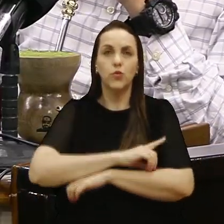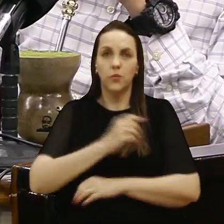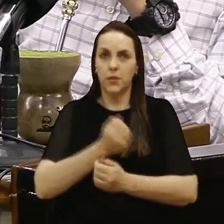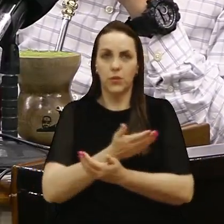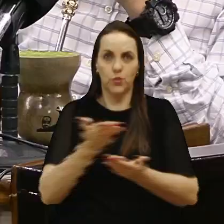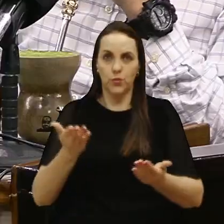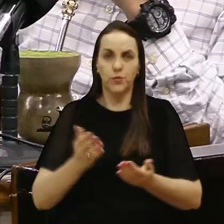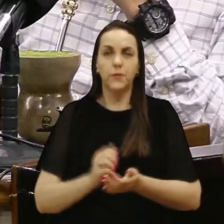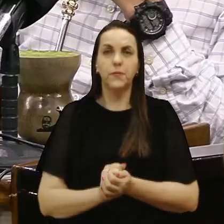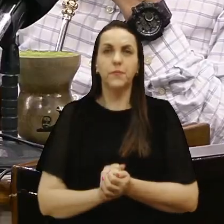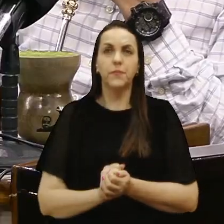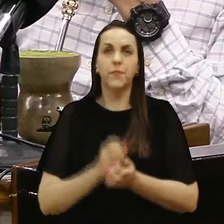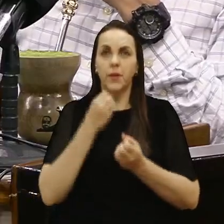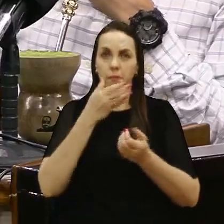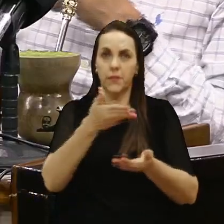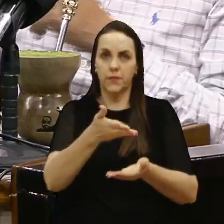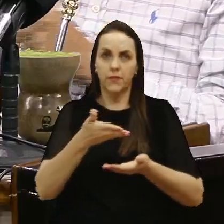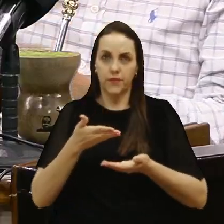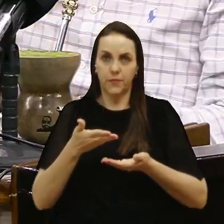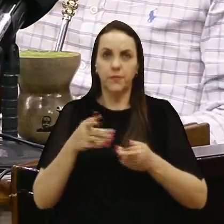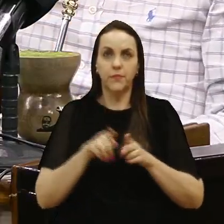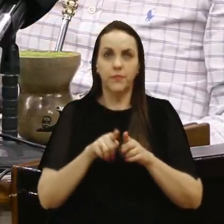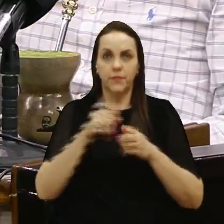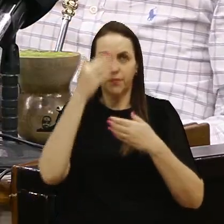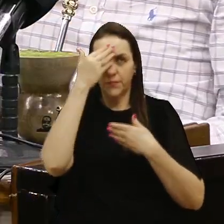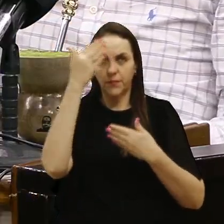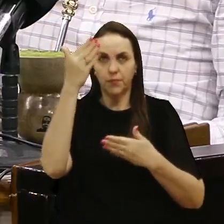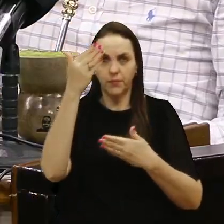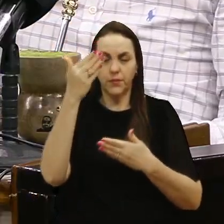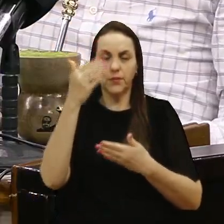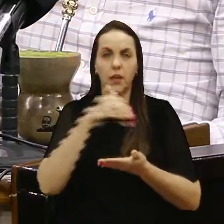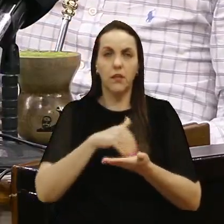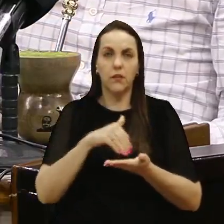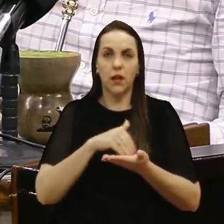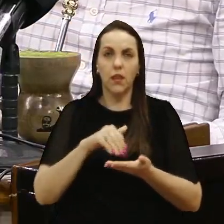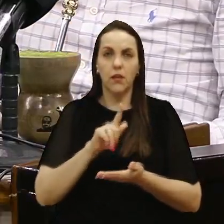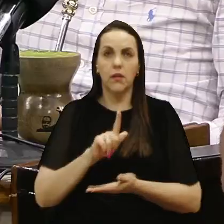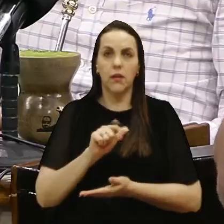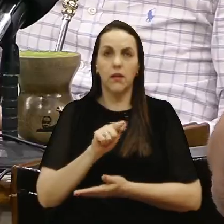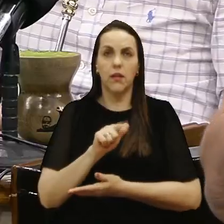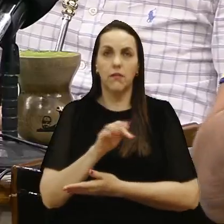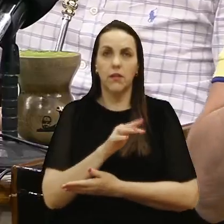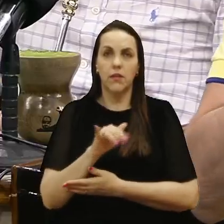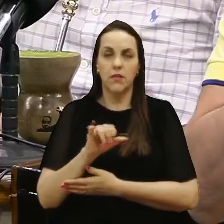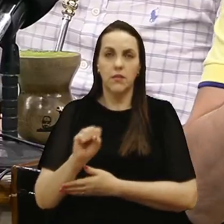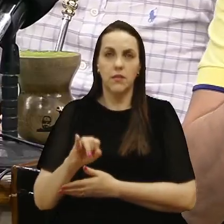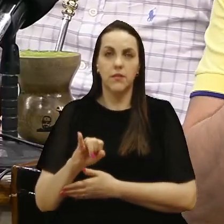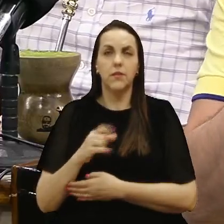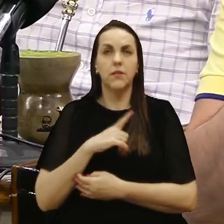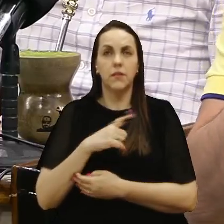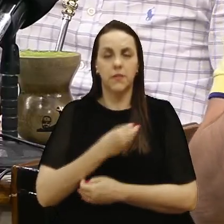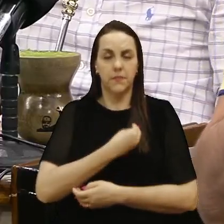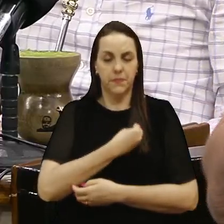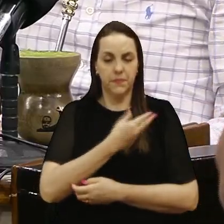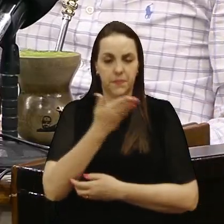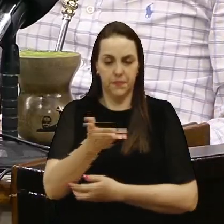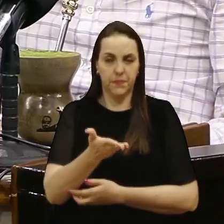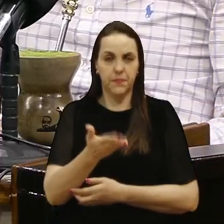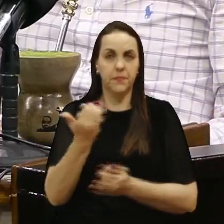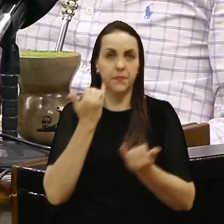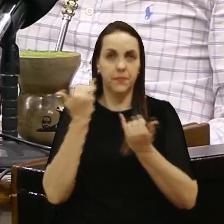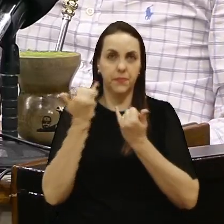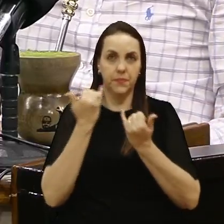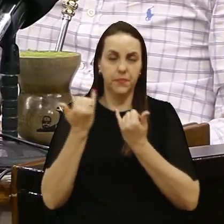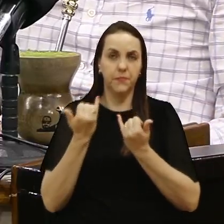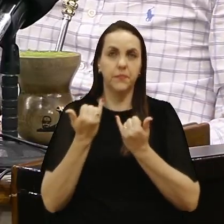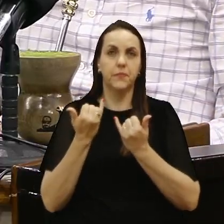dar as boas-vindas e também agradecer ao secretário Galafassi pela presença aqui, qual veio trazer aqui informações